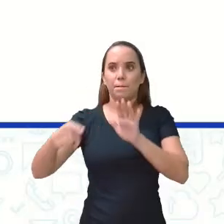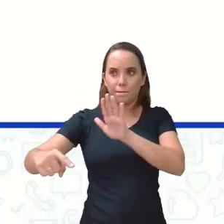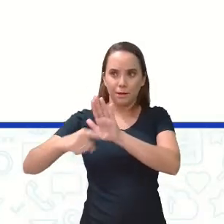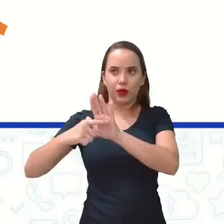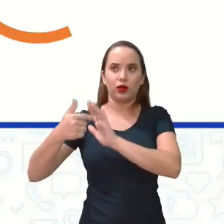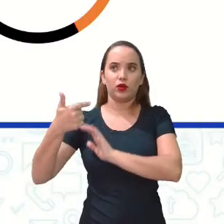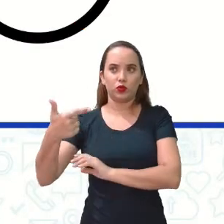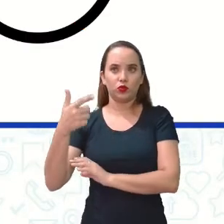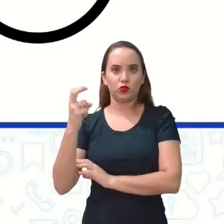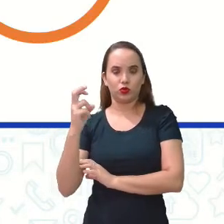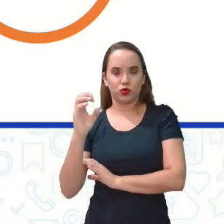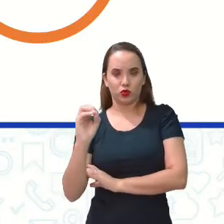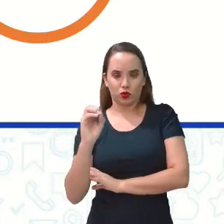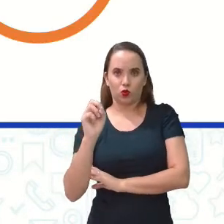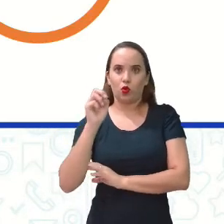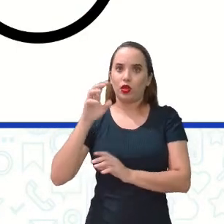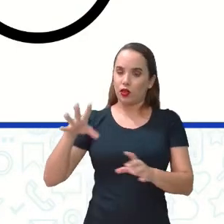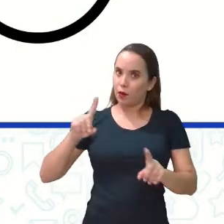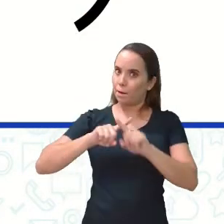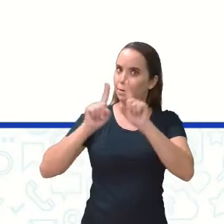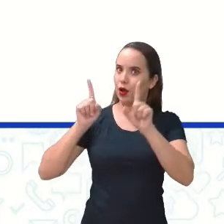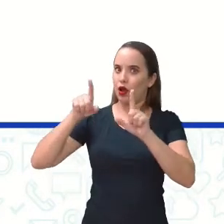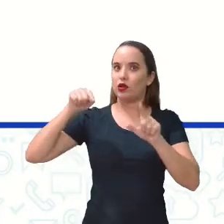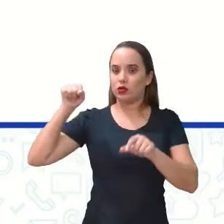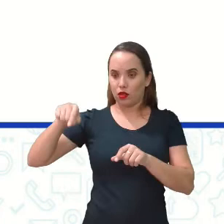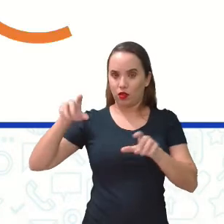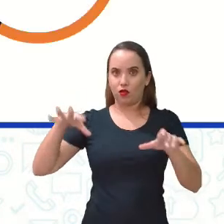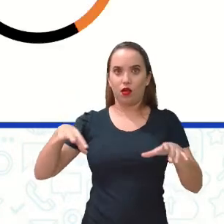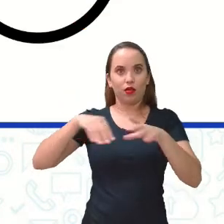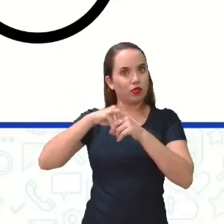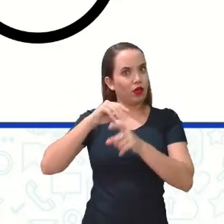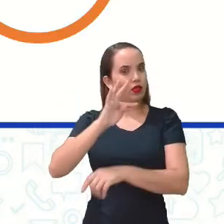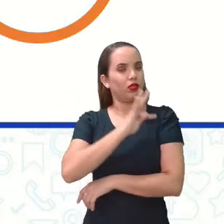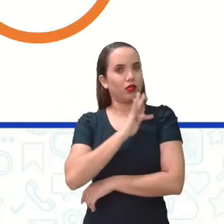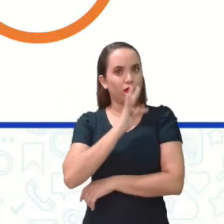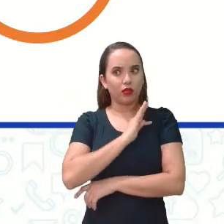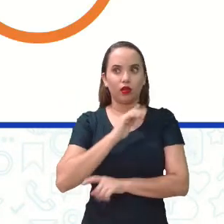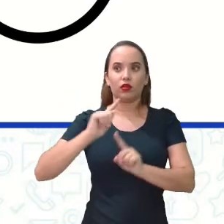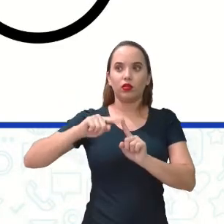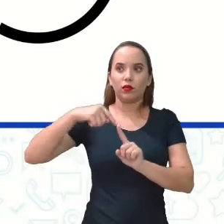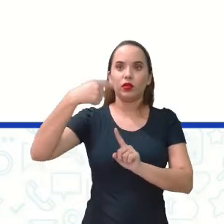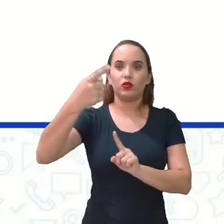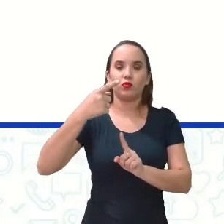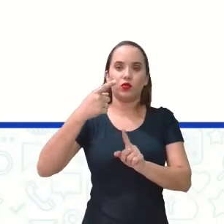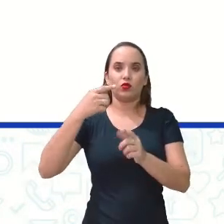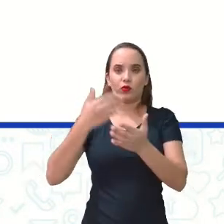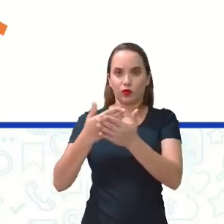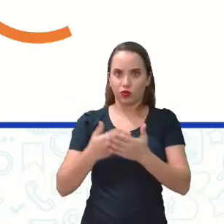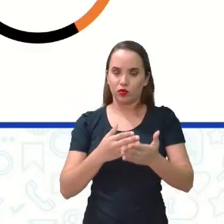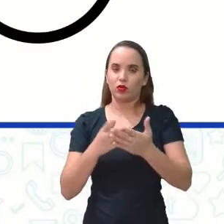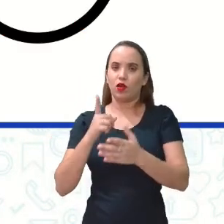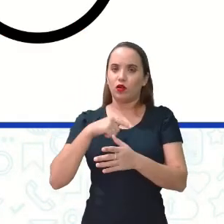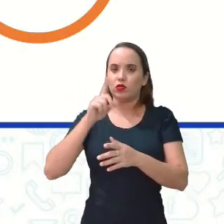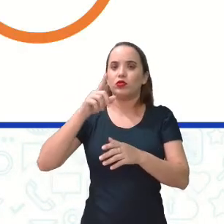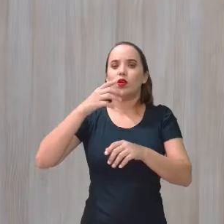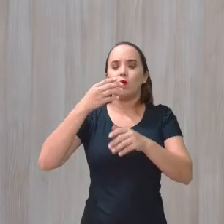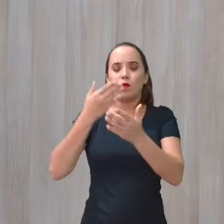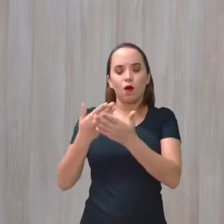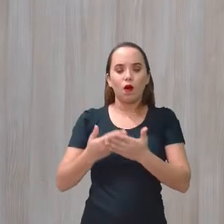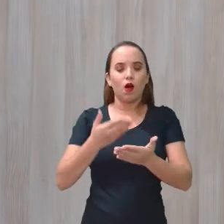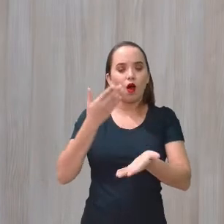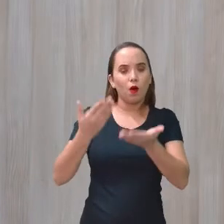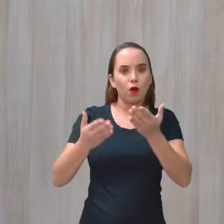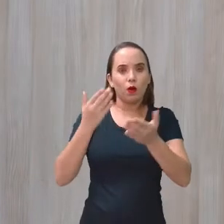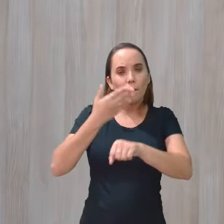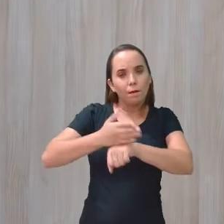é na técnica. Só que a gente vai fazer aqui, Carol, nas nossas próximas aulas, uma aula prática sobre a equação utilizando uma